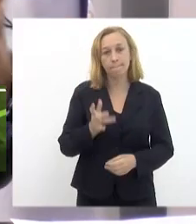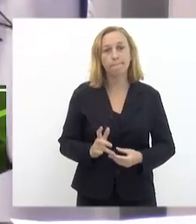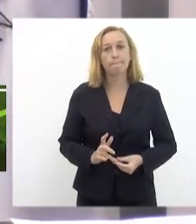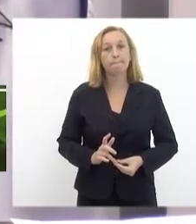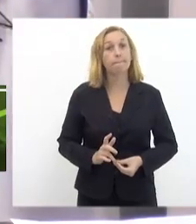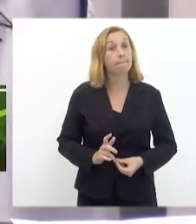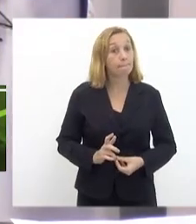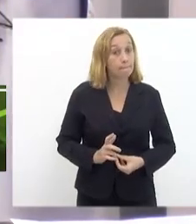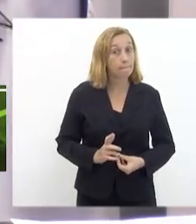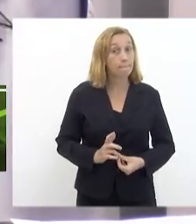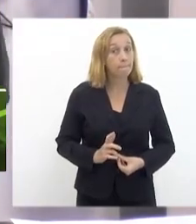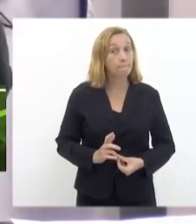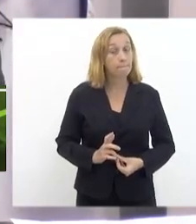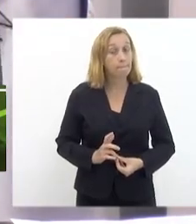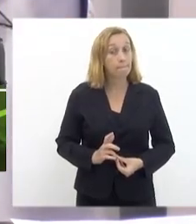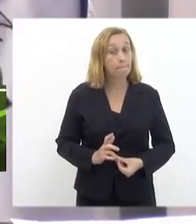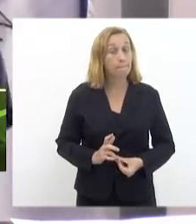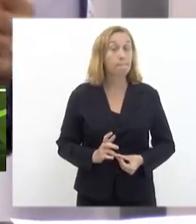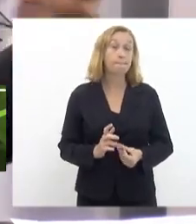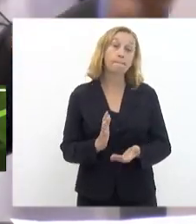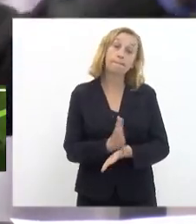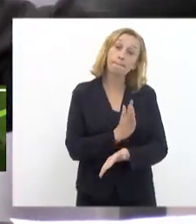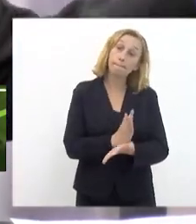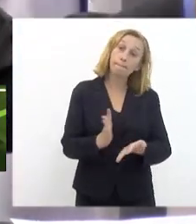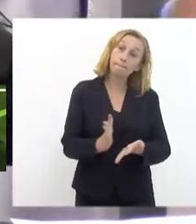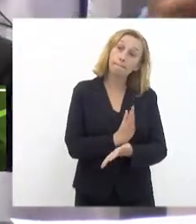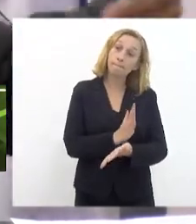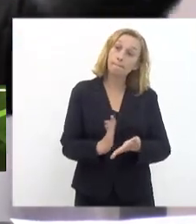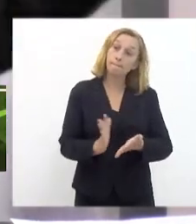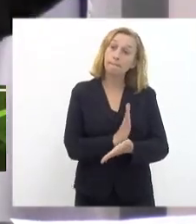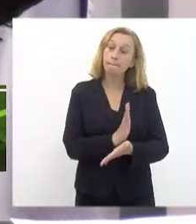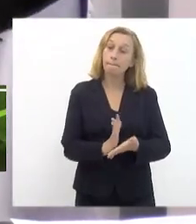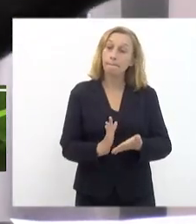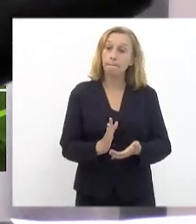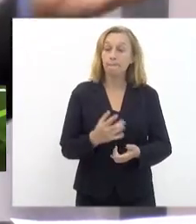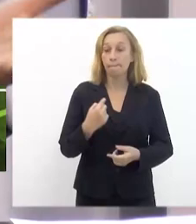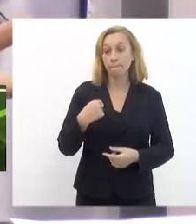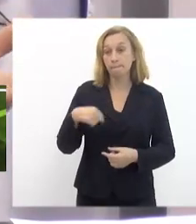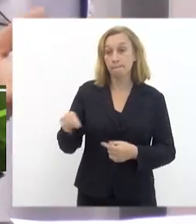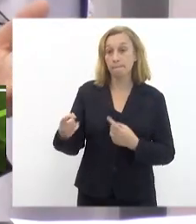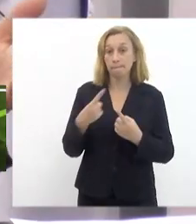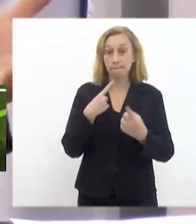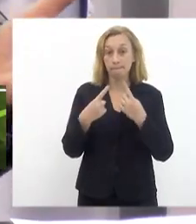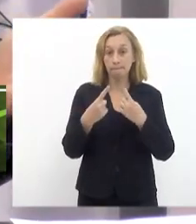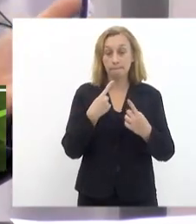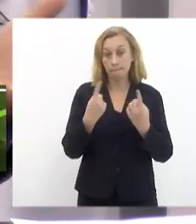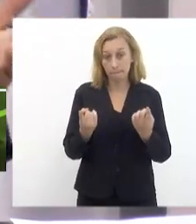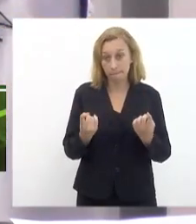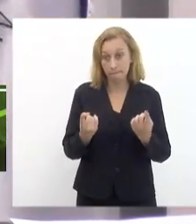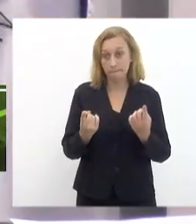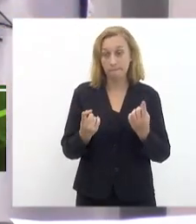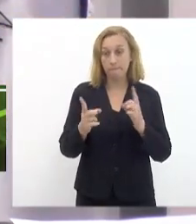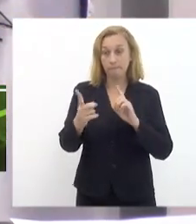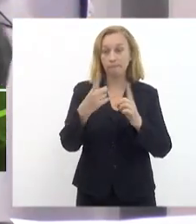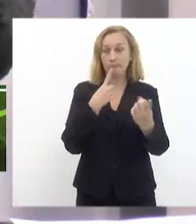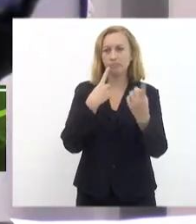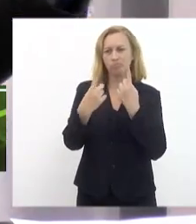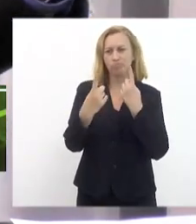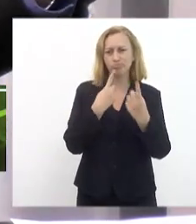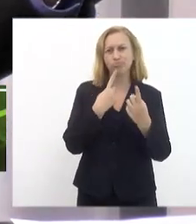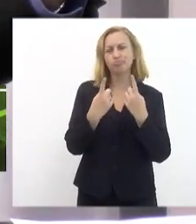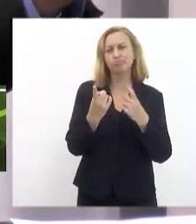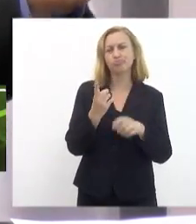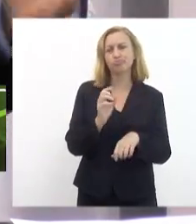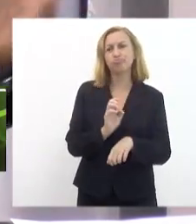inscrições Eu muitas vezes passa em rodovias estaduais você é muito mais do que eu que eu tenho até